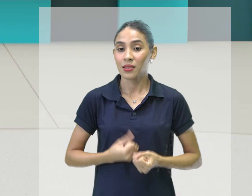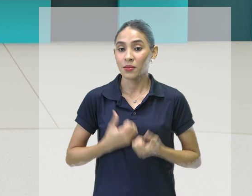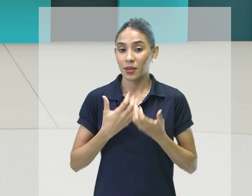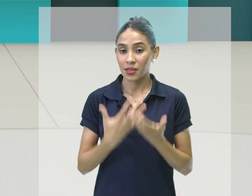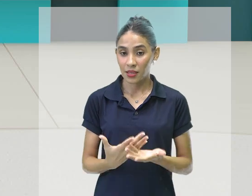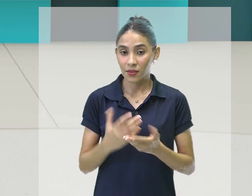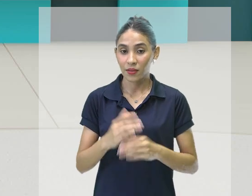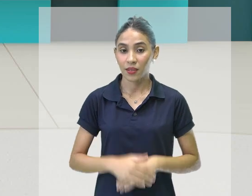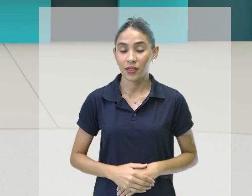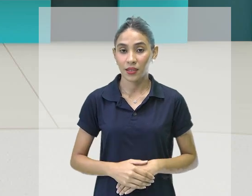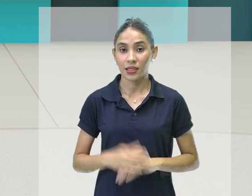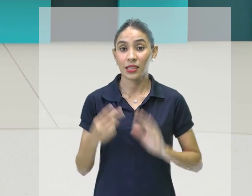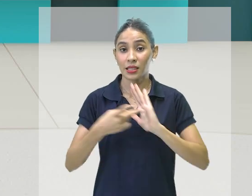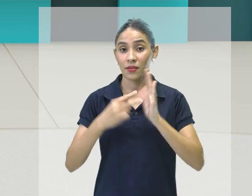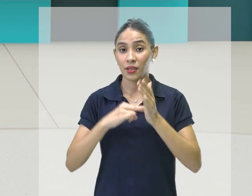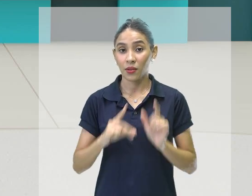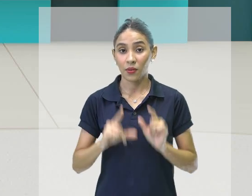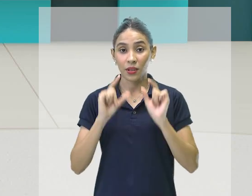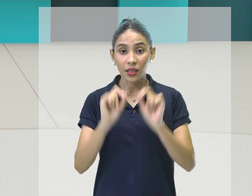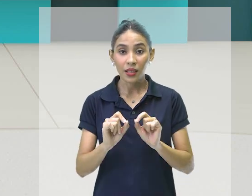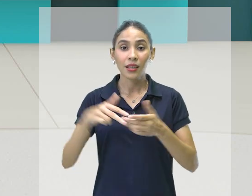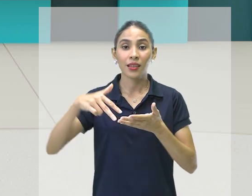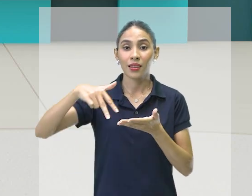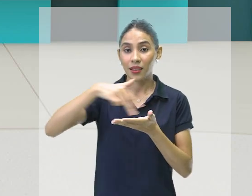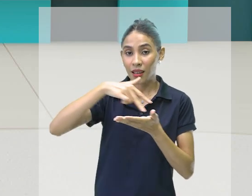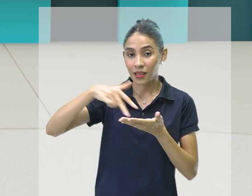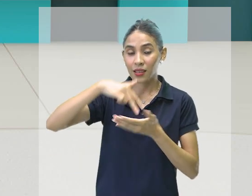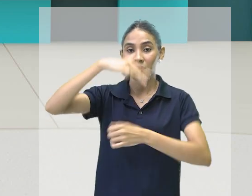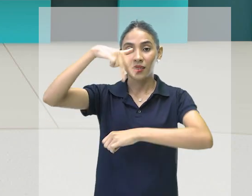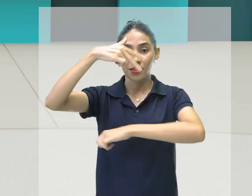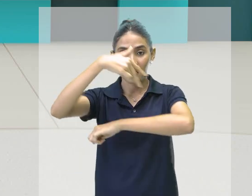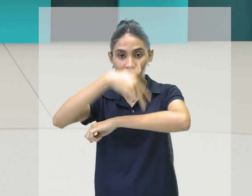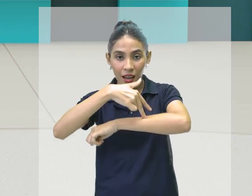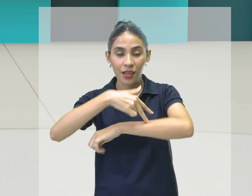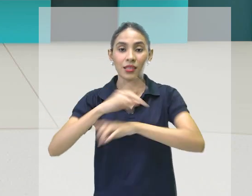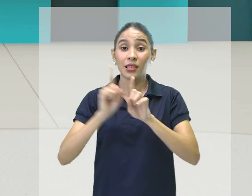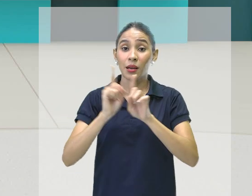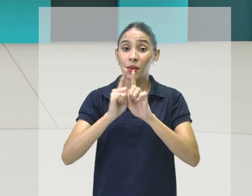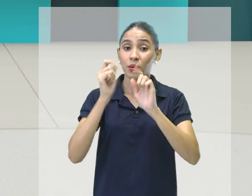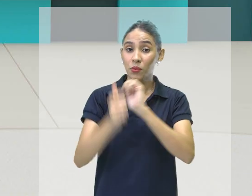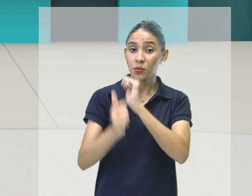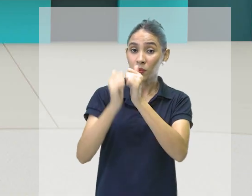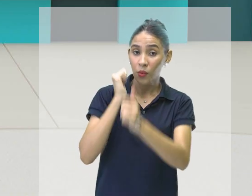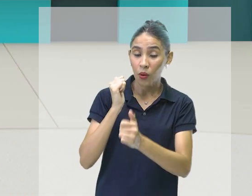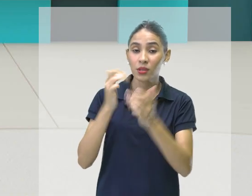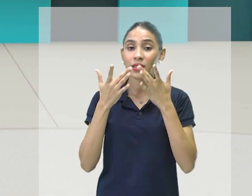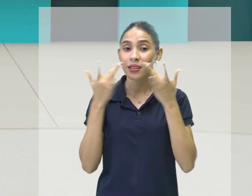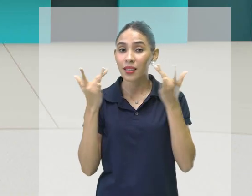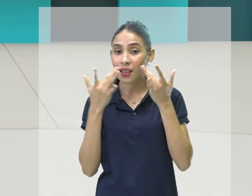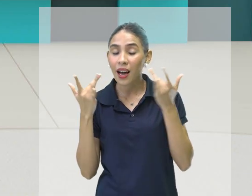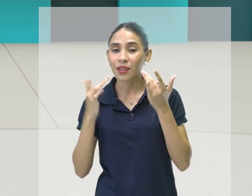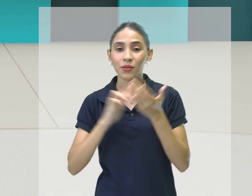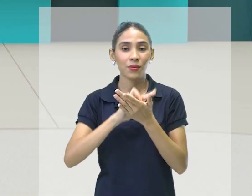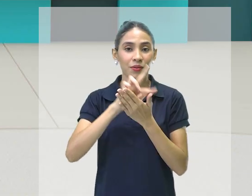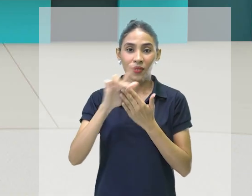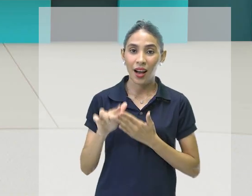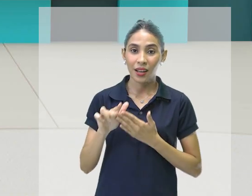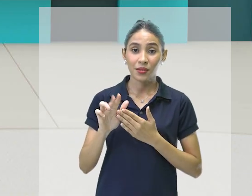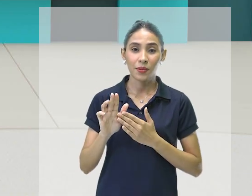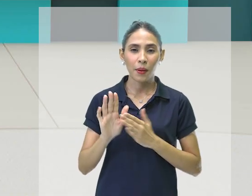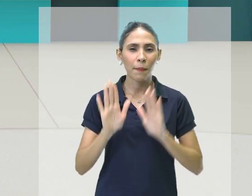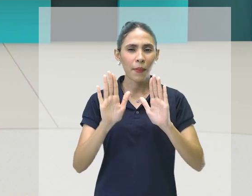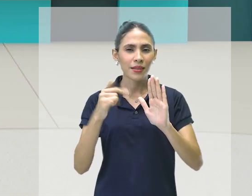e expressivas, ou seja, da dança, da ginástica, do esporte, do teatro,